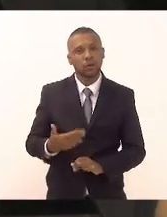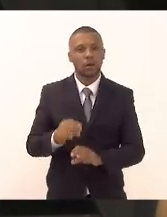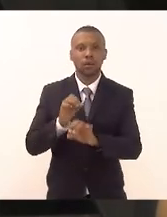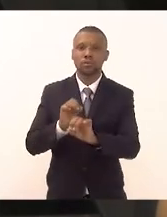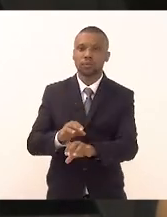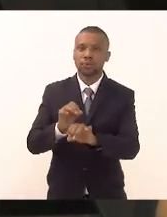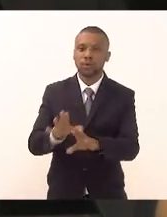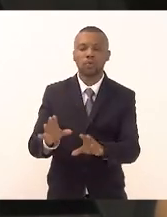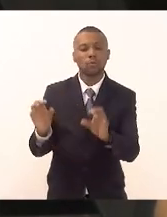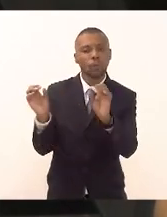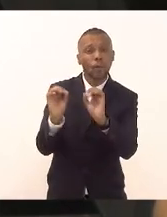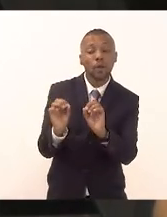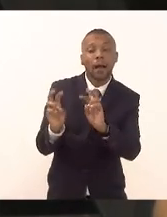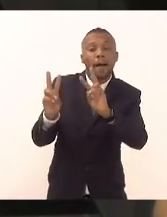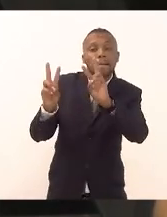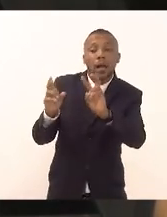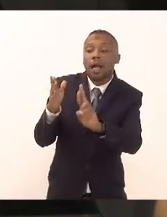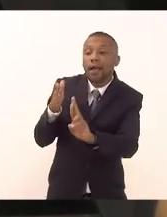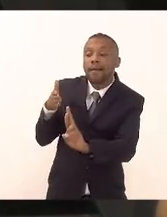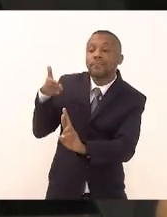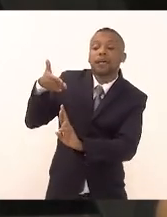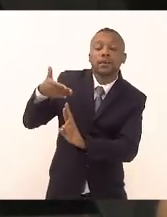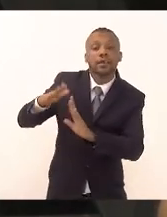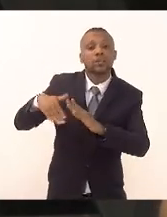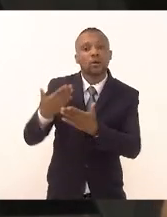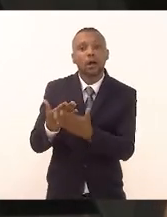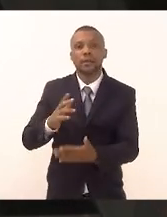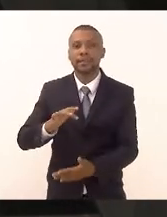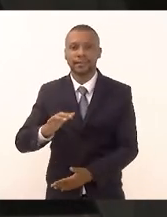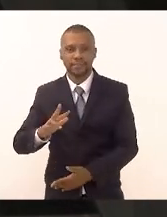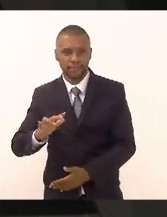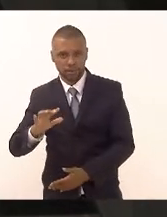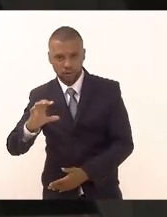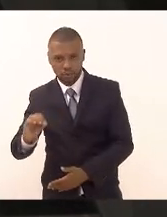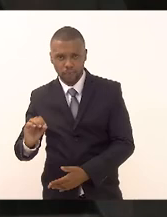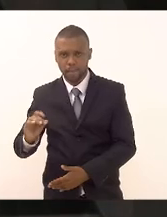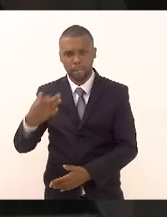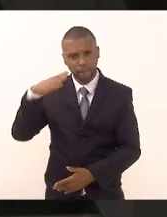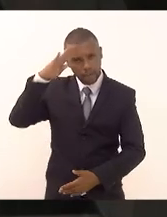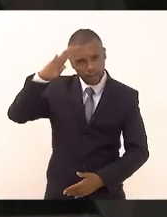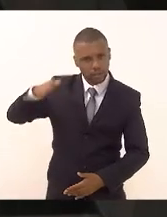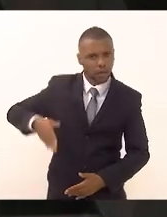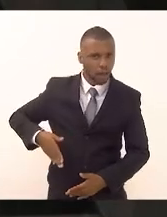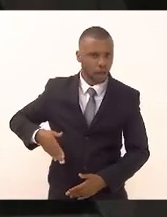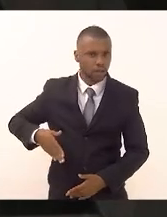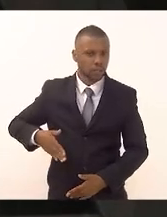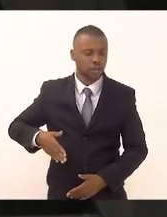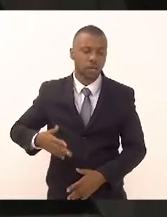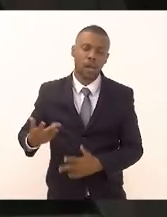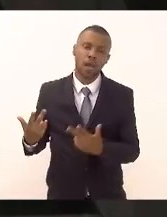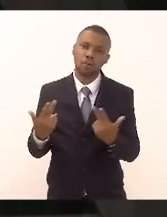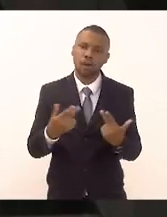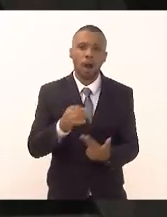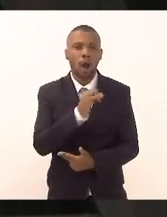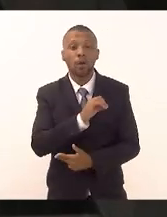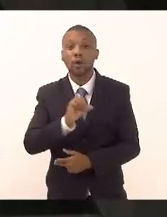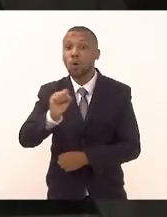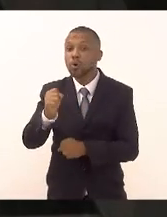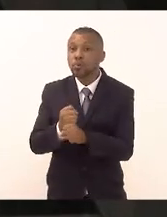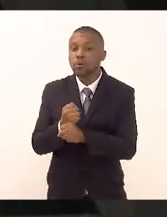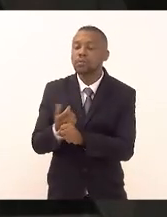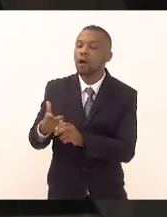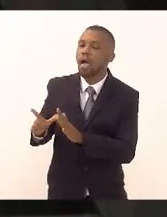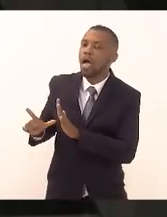menção às escolas cívico-militares, como já citou aqui o Flávio Serafini, que me antecedeu na tribuna, como o Rio de Janeiro está 8 anos